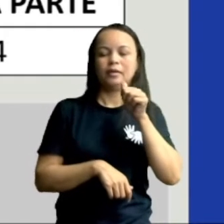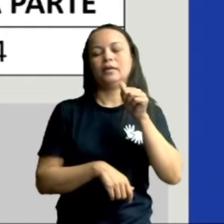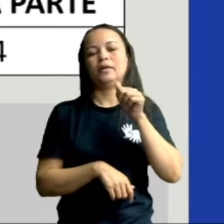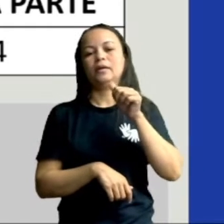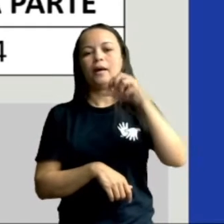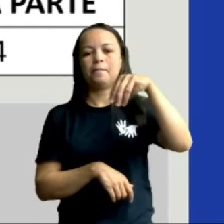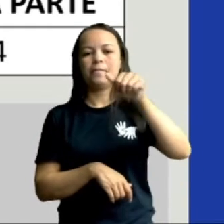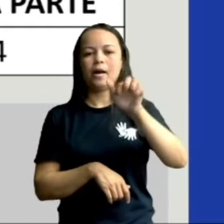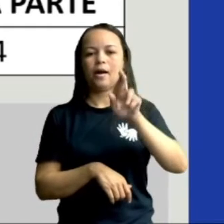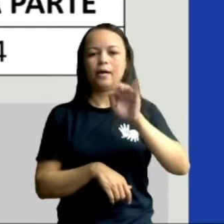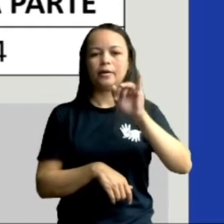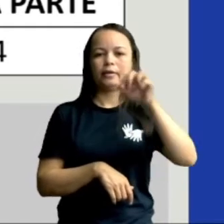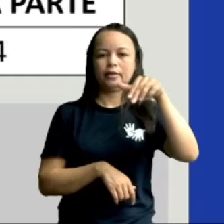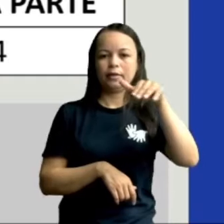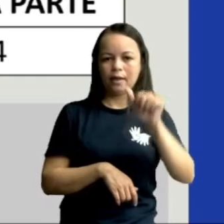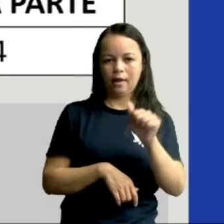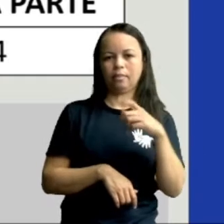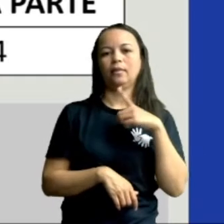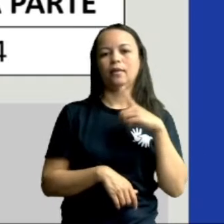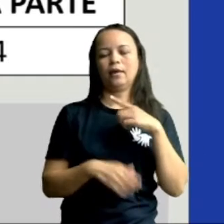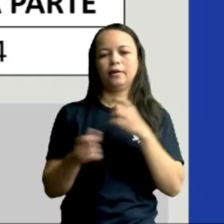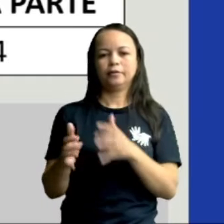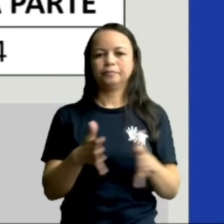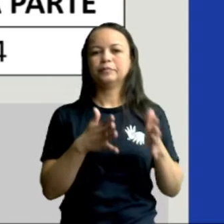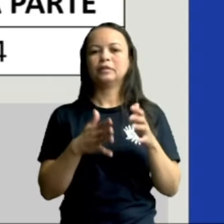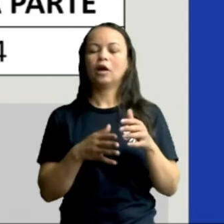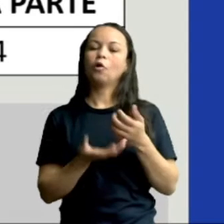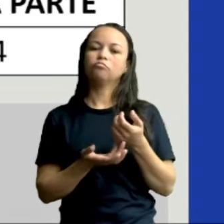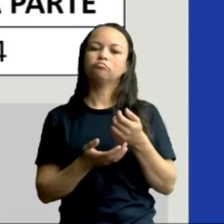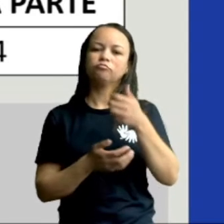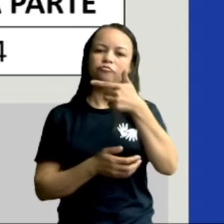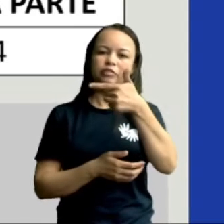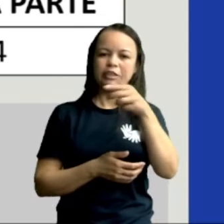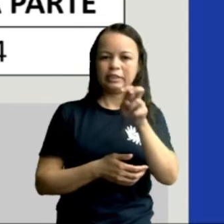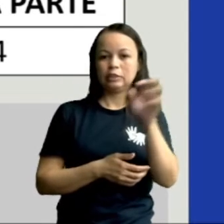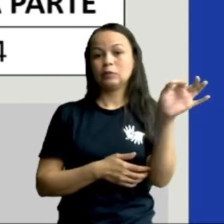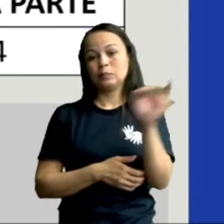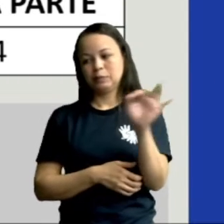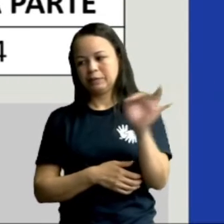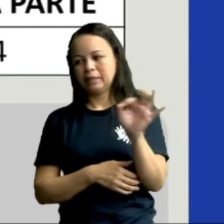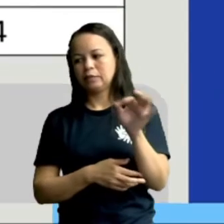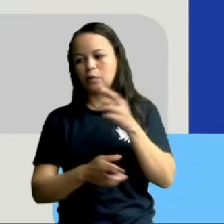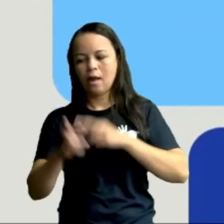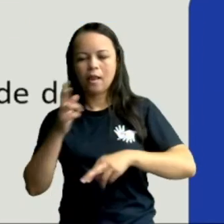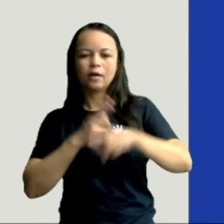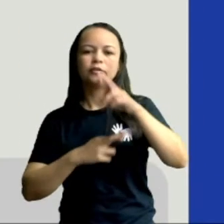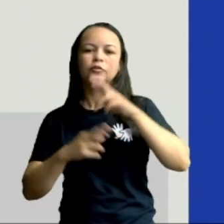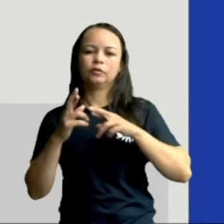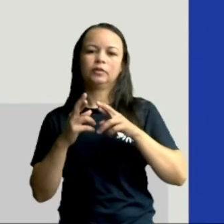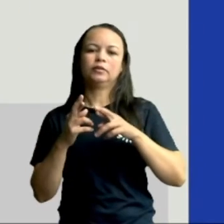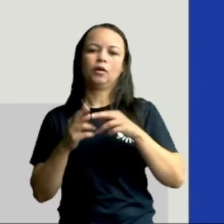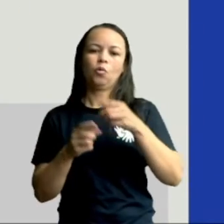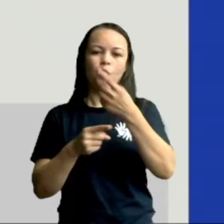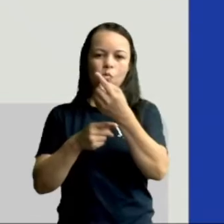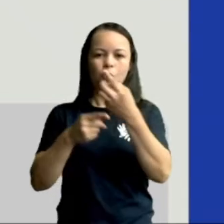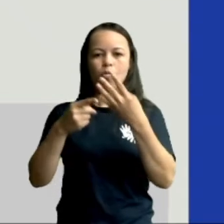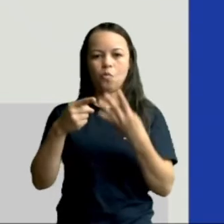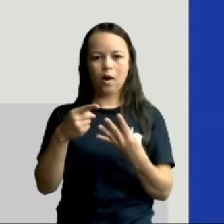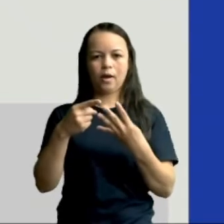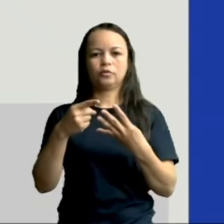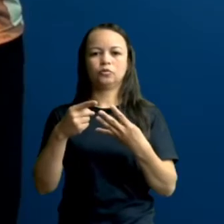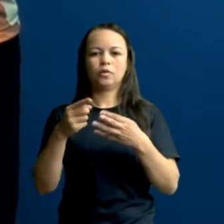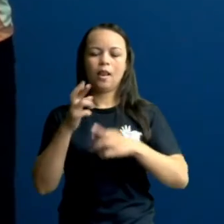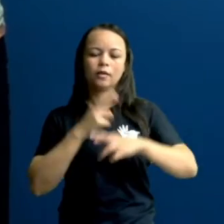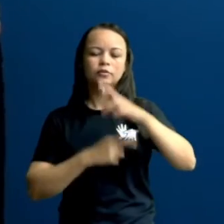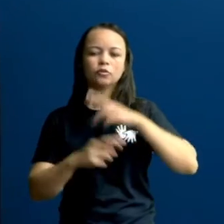aí meu 25%. Tá certo? Deu para entender? Então, a fração 1/4 relaciona-se com 25%. Vou dar